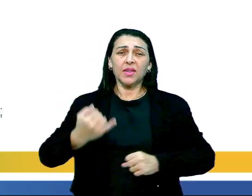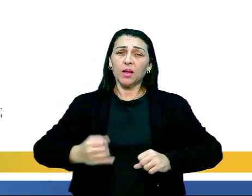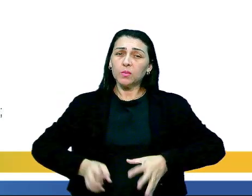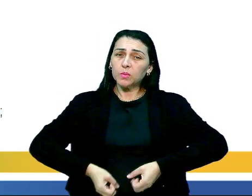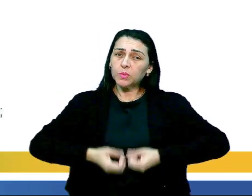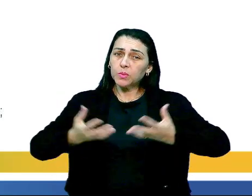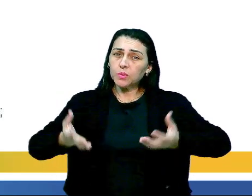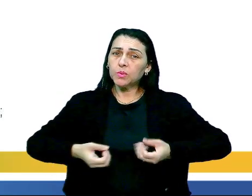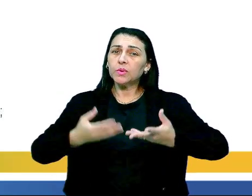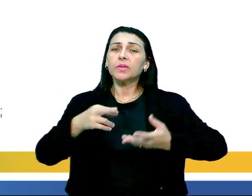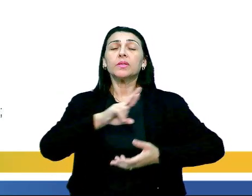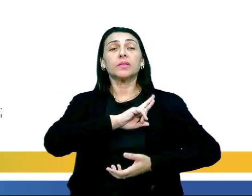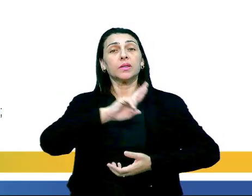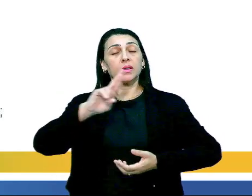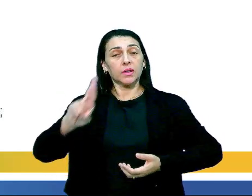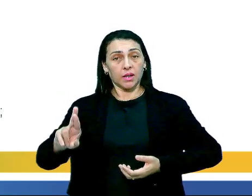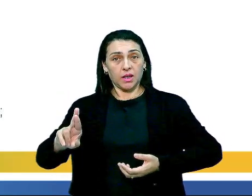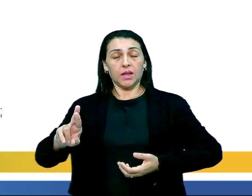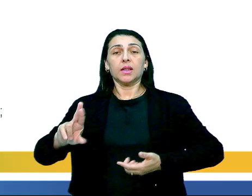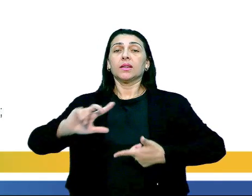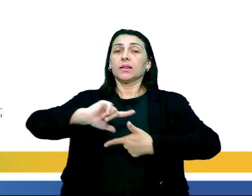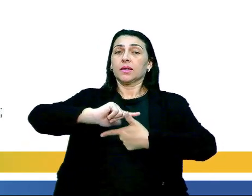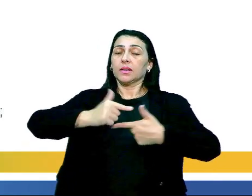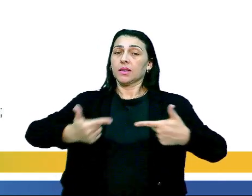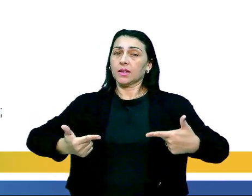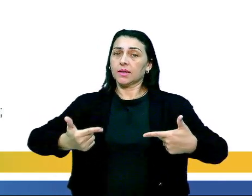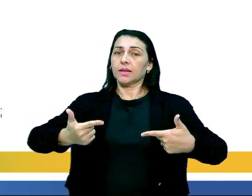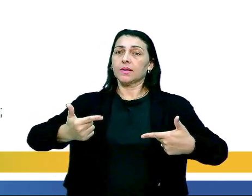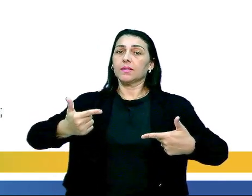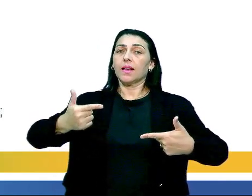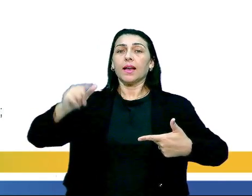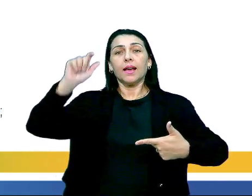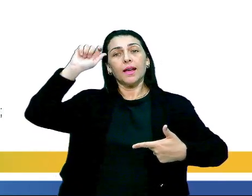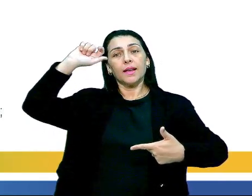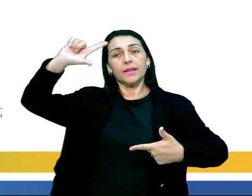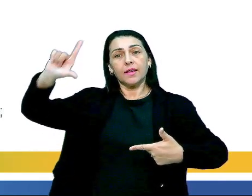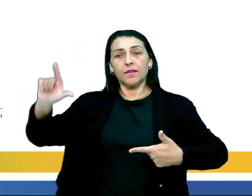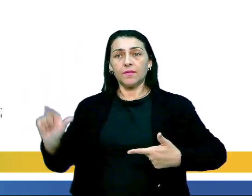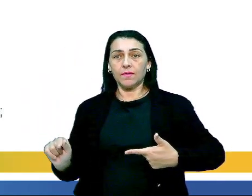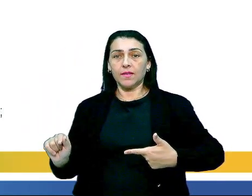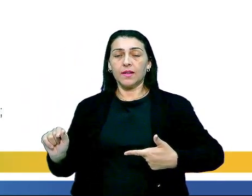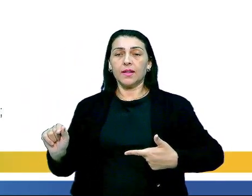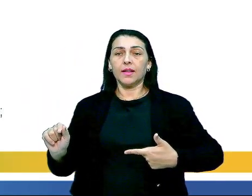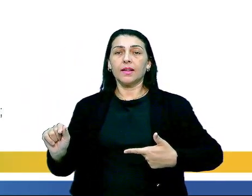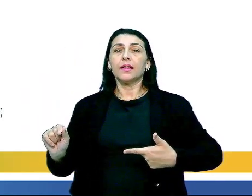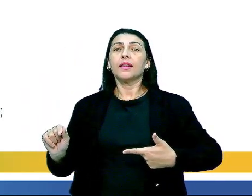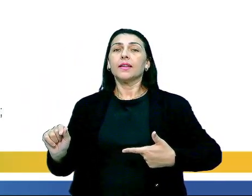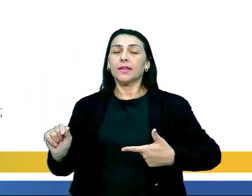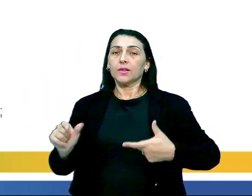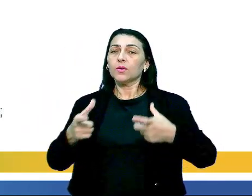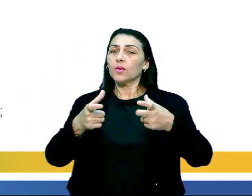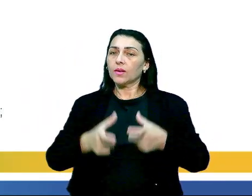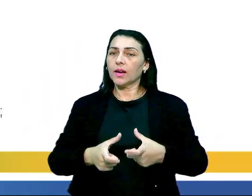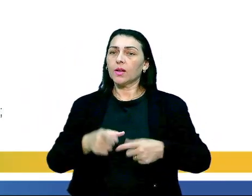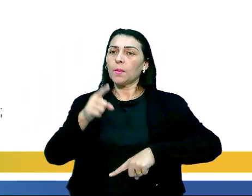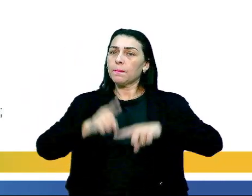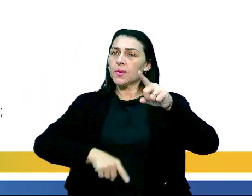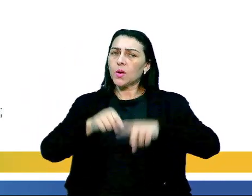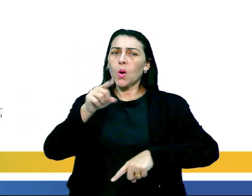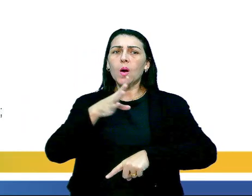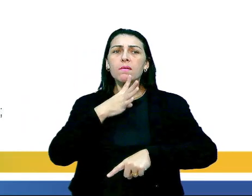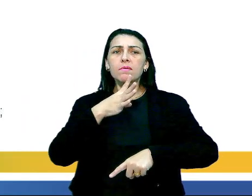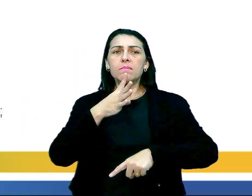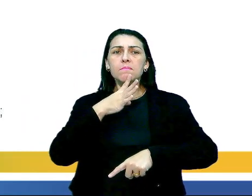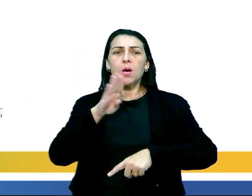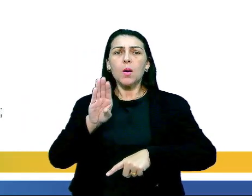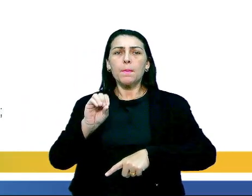Outra importante manifestação das crenças e tradições africanas na colônia eram os objetos